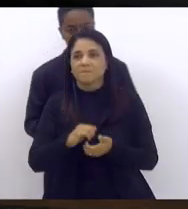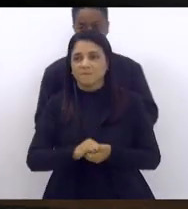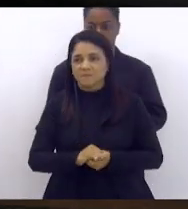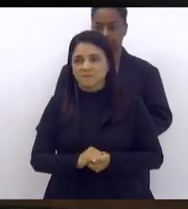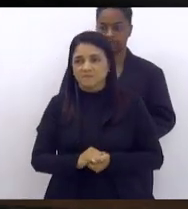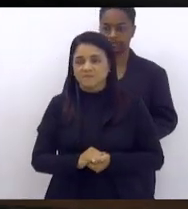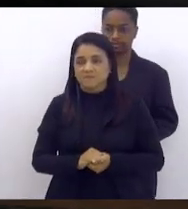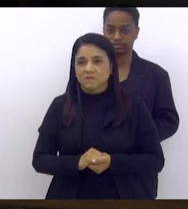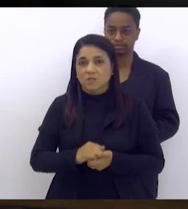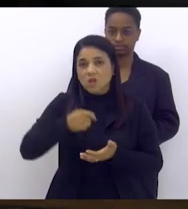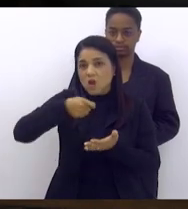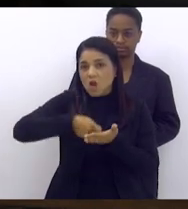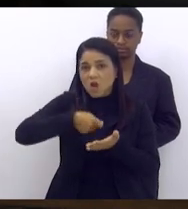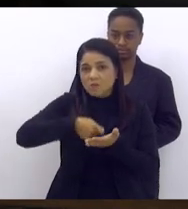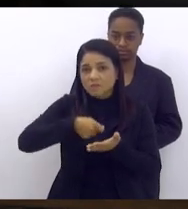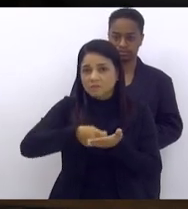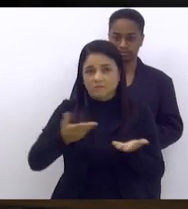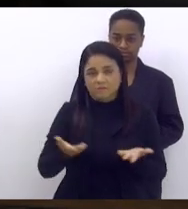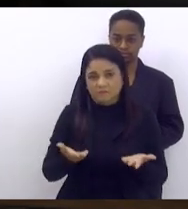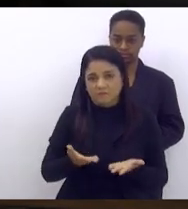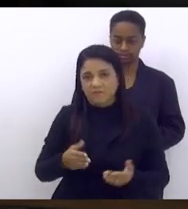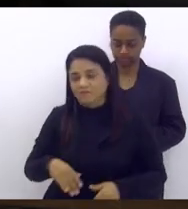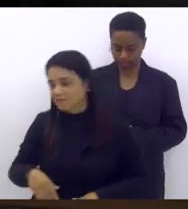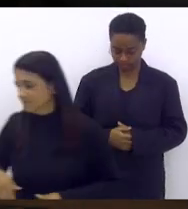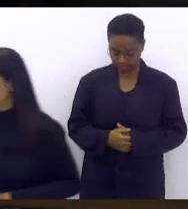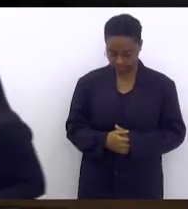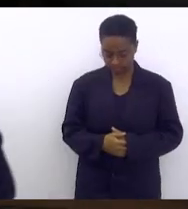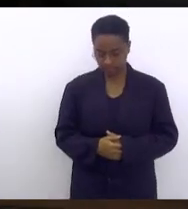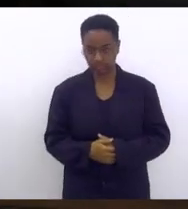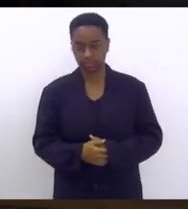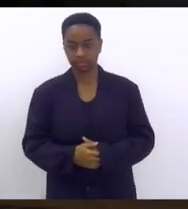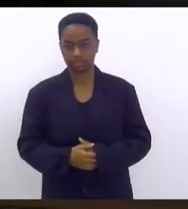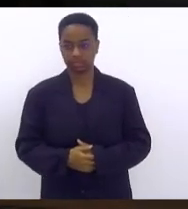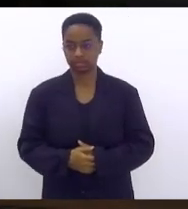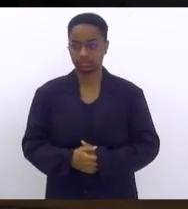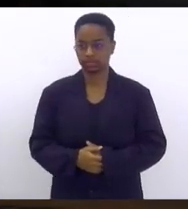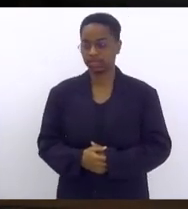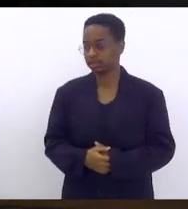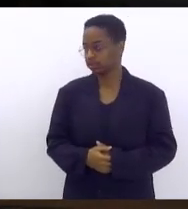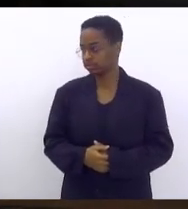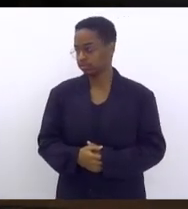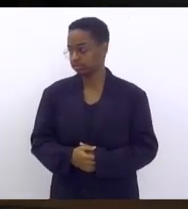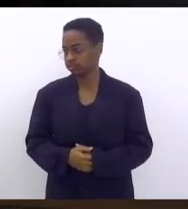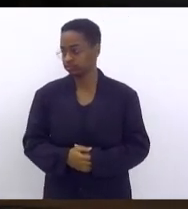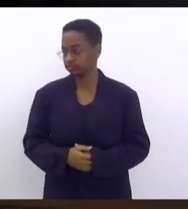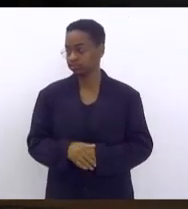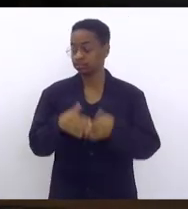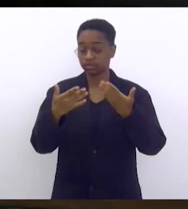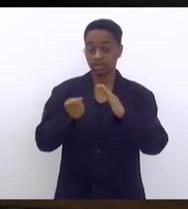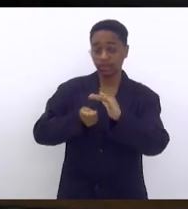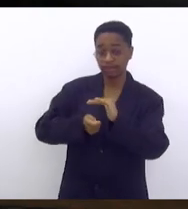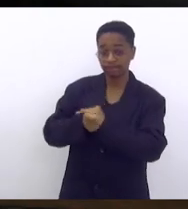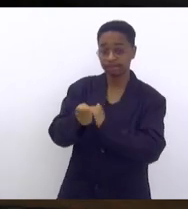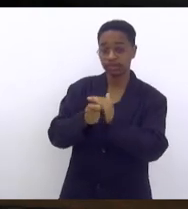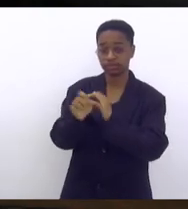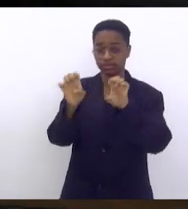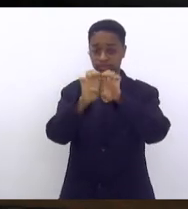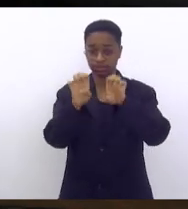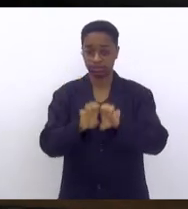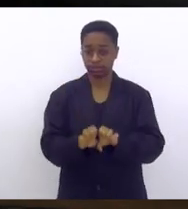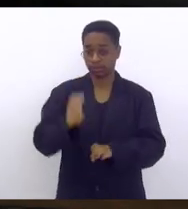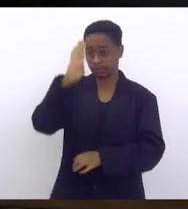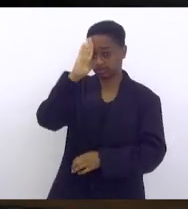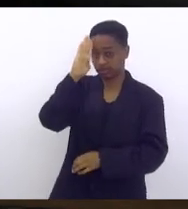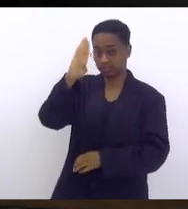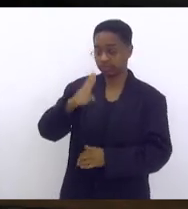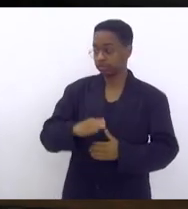é quase uma obviedade que eu vou falar aqui agora. Ou seja, os investimentos estruturantes prioritários têm que